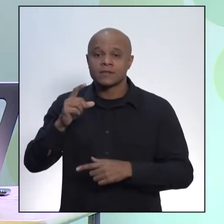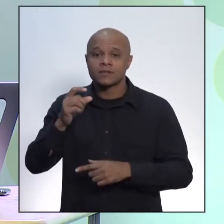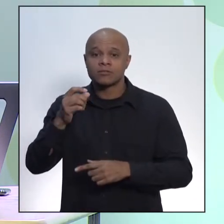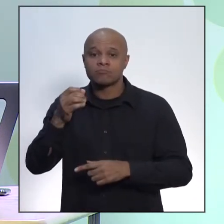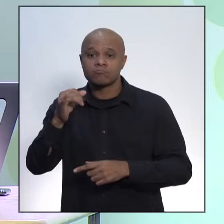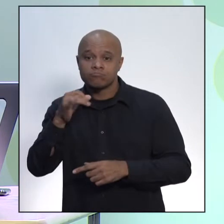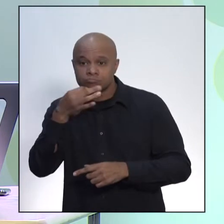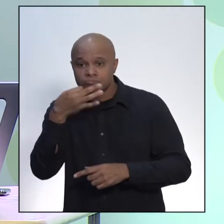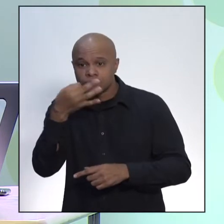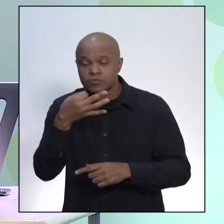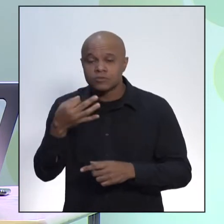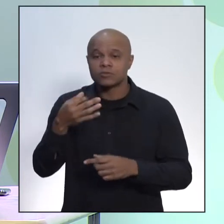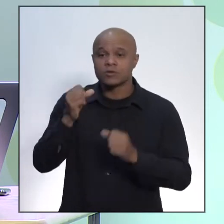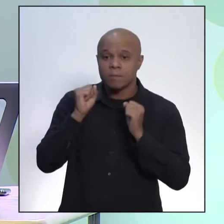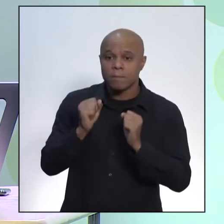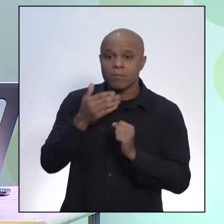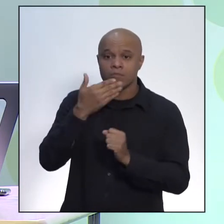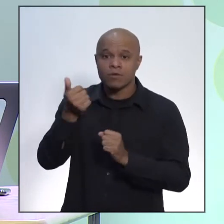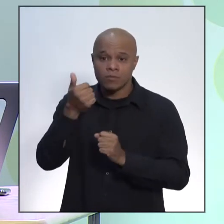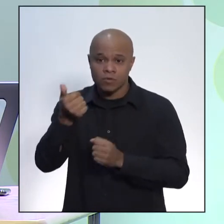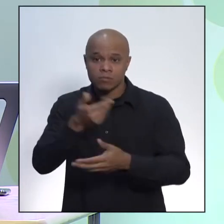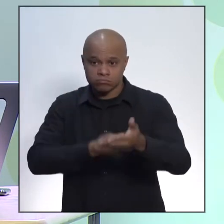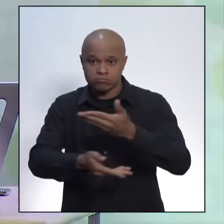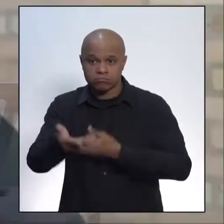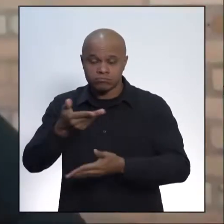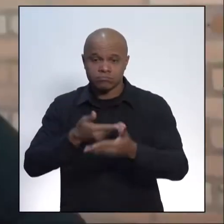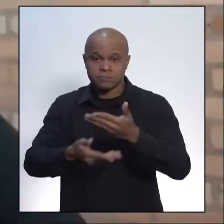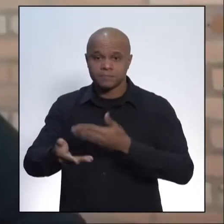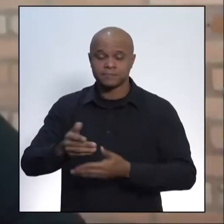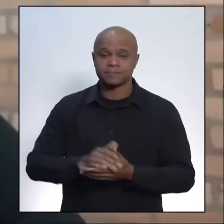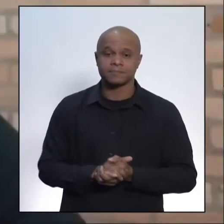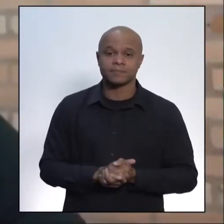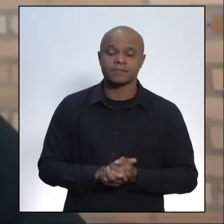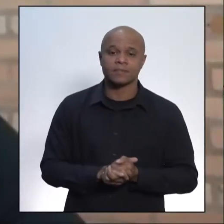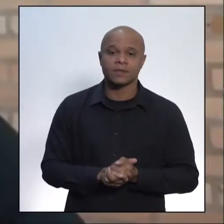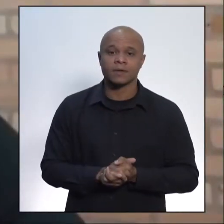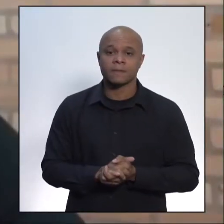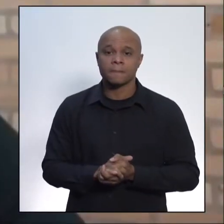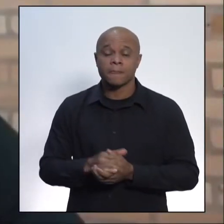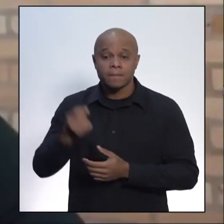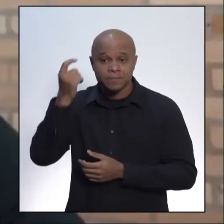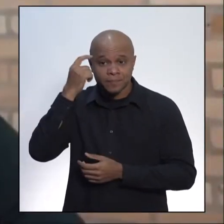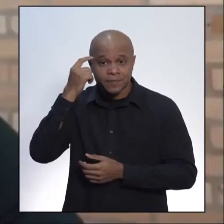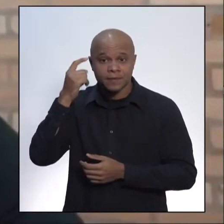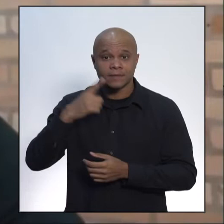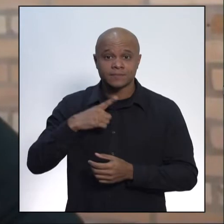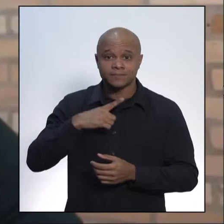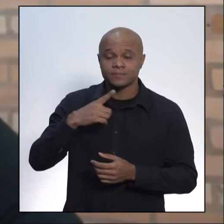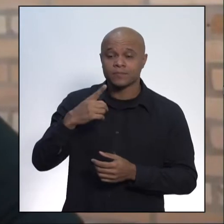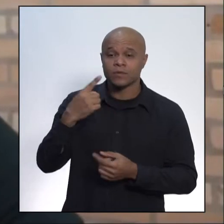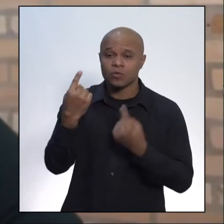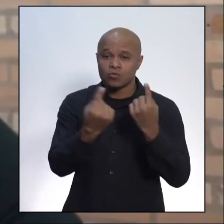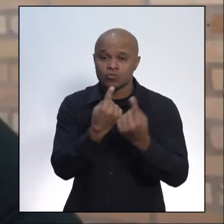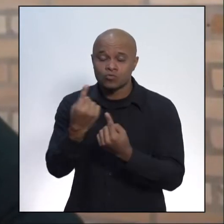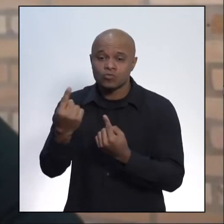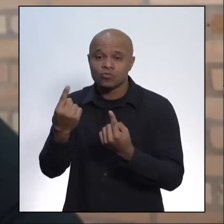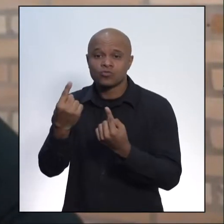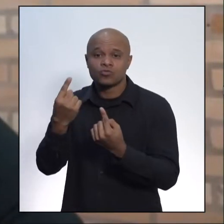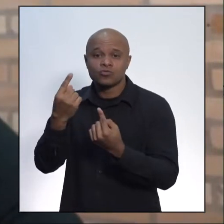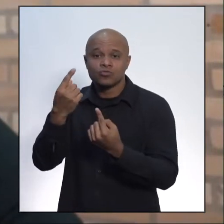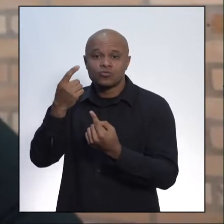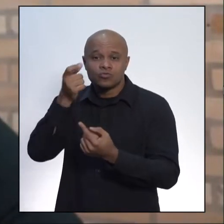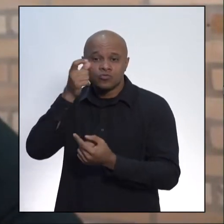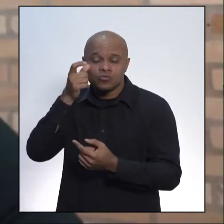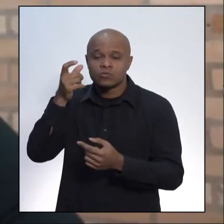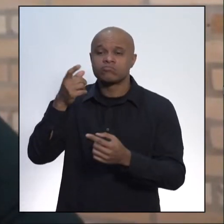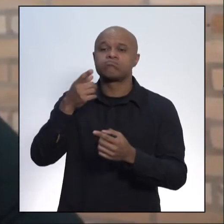poderia melhorar essa convivência? Eu acho que a gente ter um olhar sensível à nossa realidade é importante. Acho